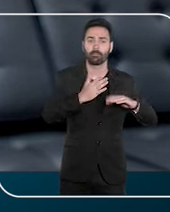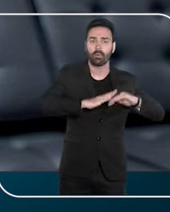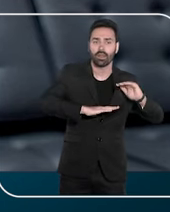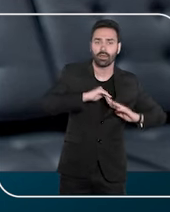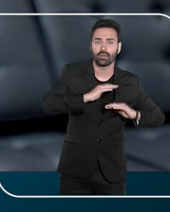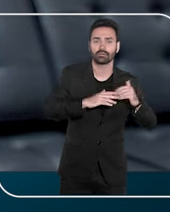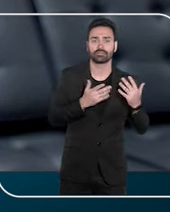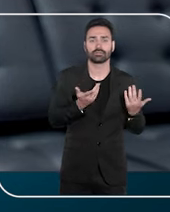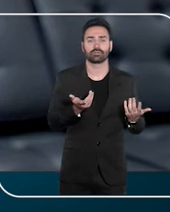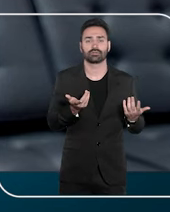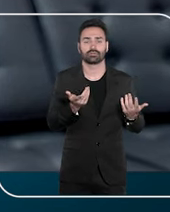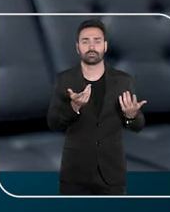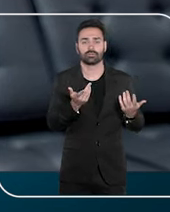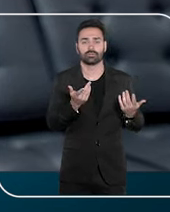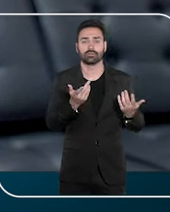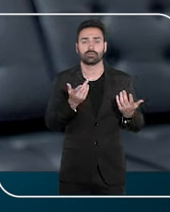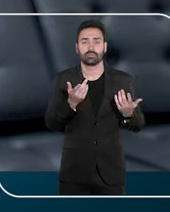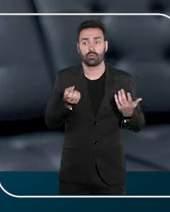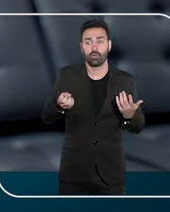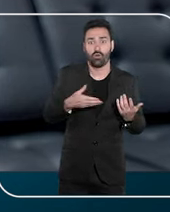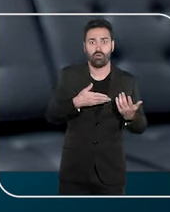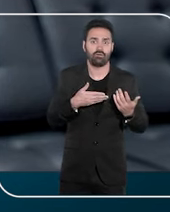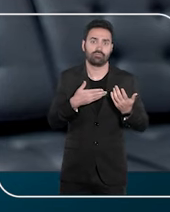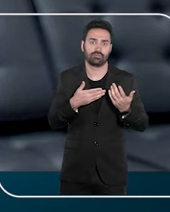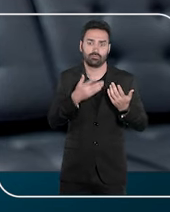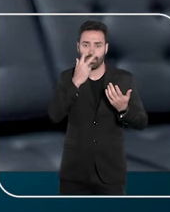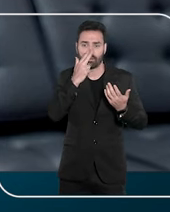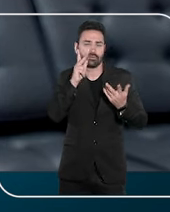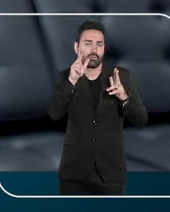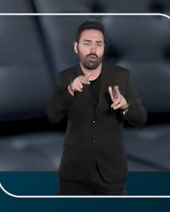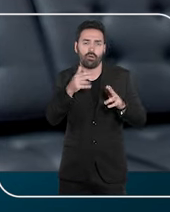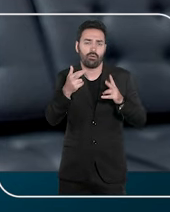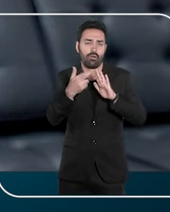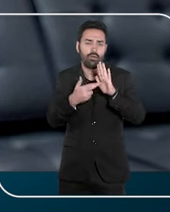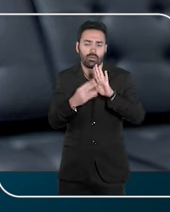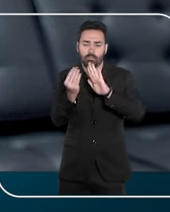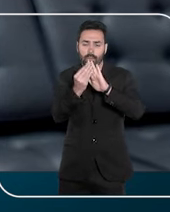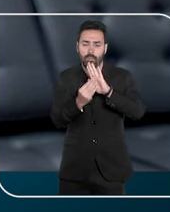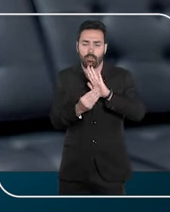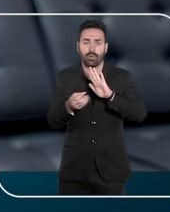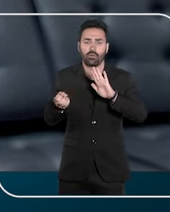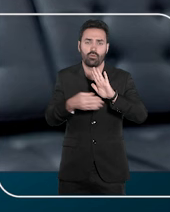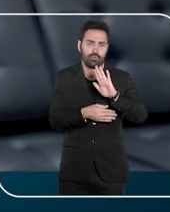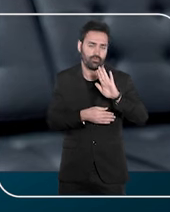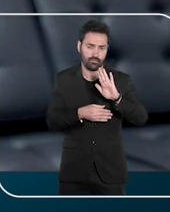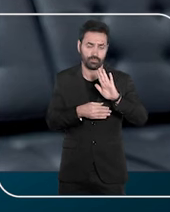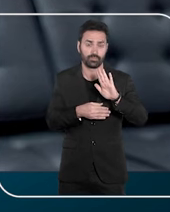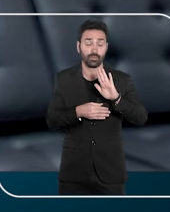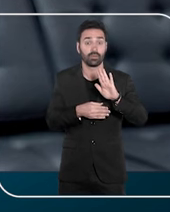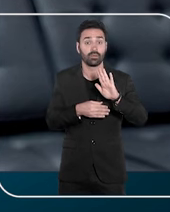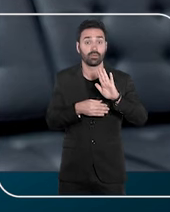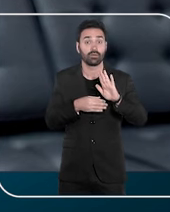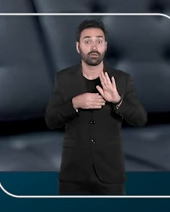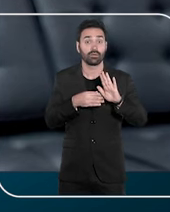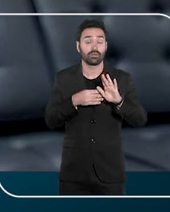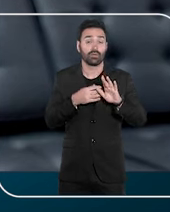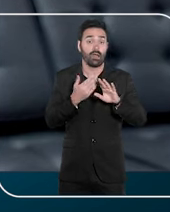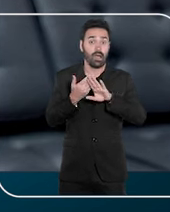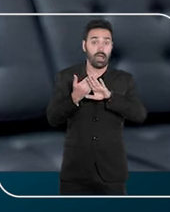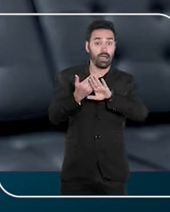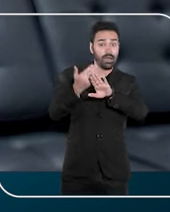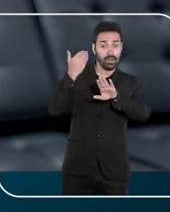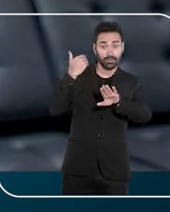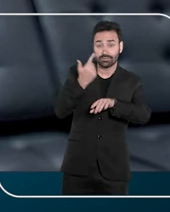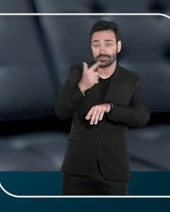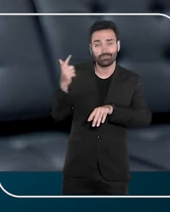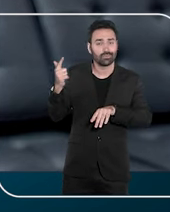não faziam parte, digamos assim, da nossa rotina. Nós não tínhamos uma cultura de precedentes, isso começou a mudar de alguns anos para